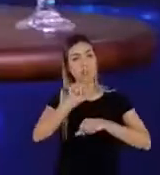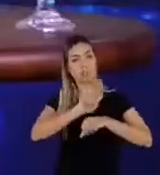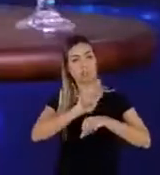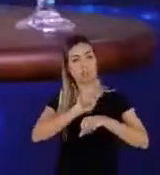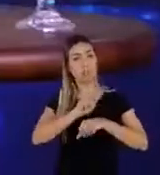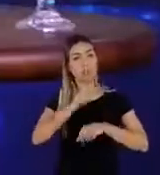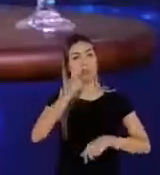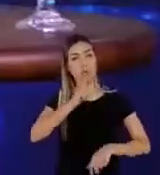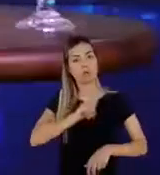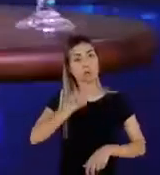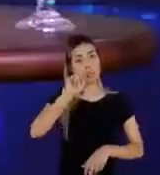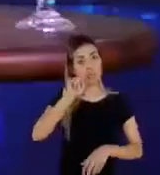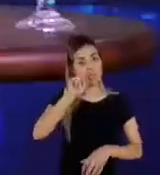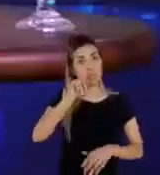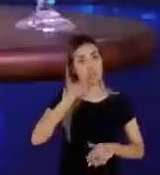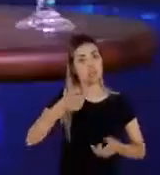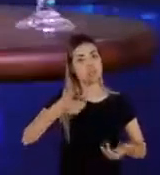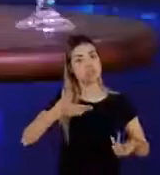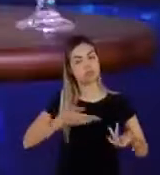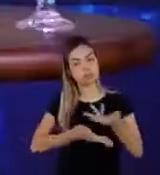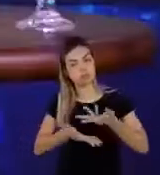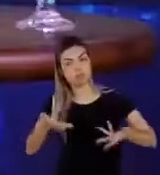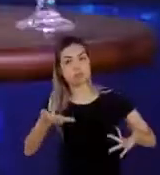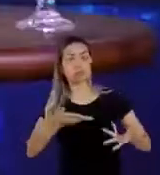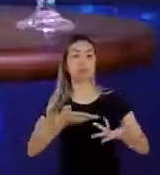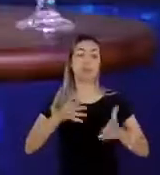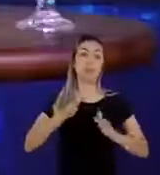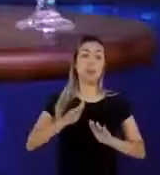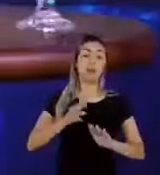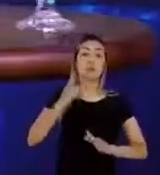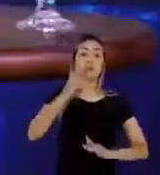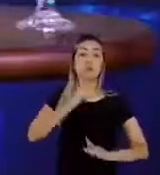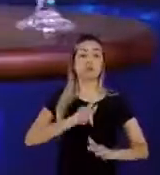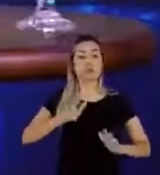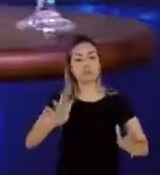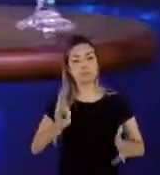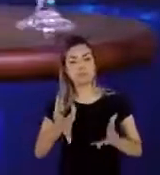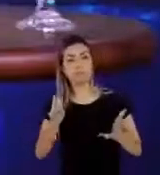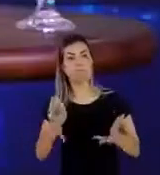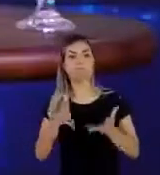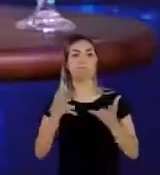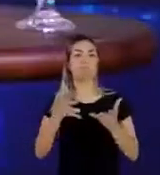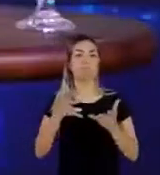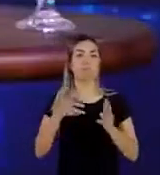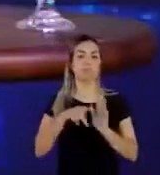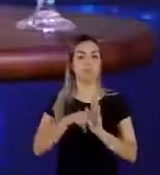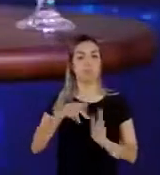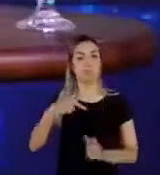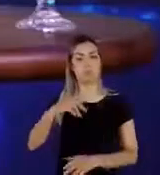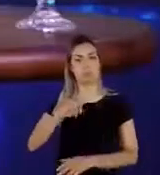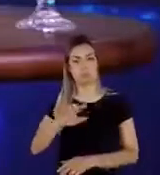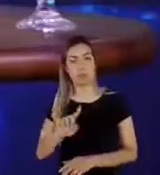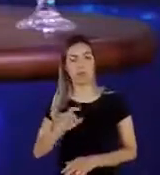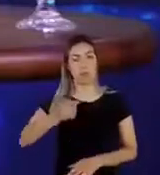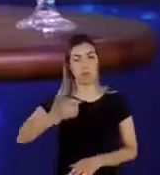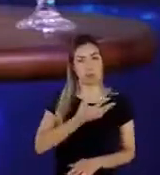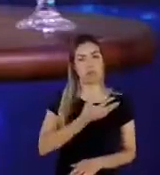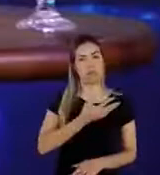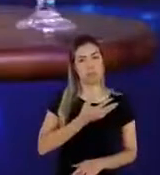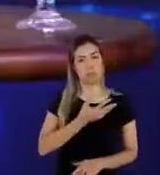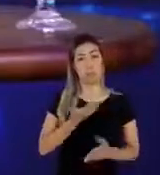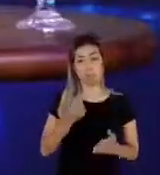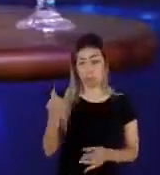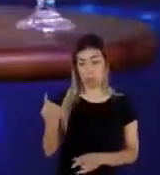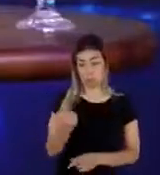compartilhamento do risco, mas também a gente potencializar esse recurso do P&D e de inovação, né? Uma vez que todos